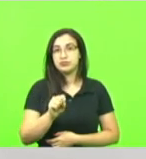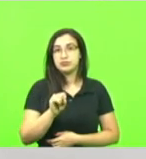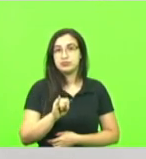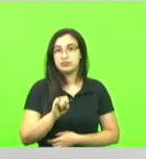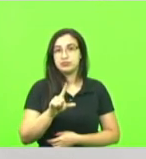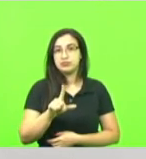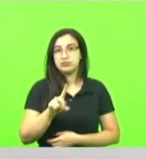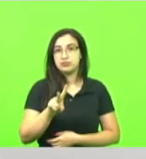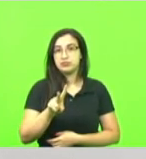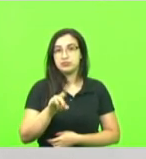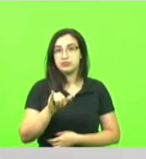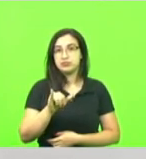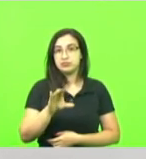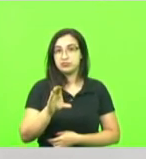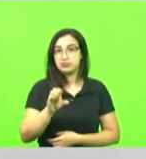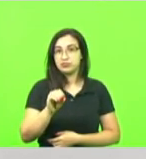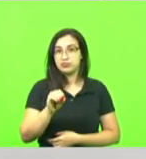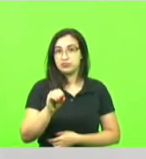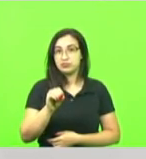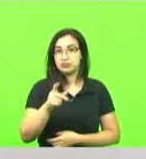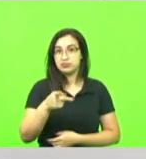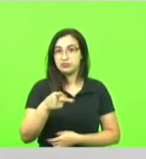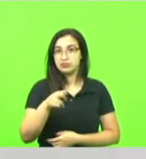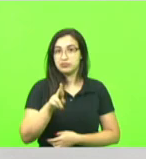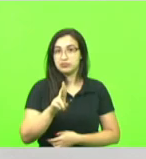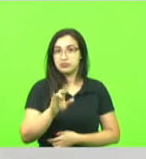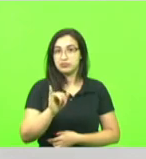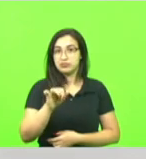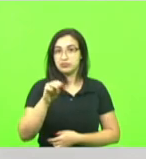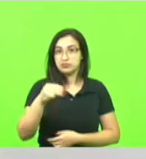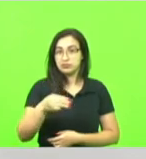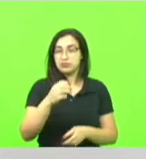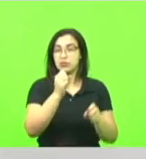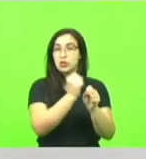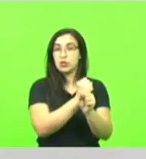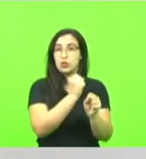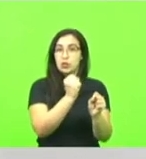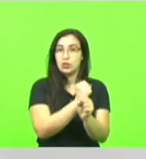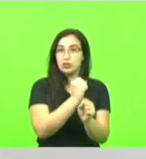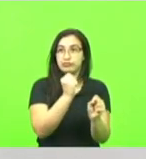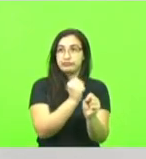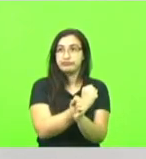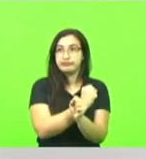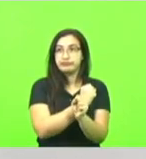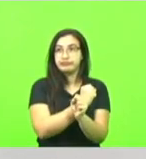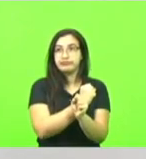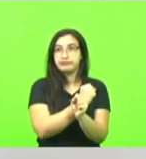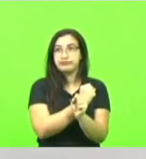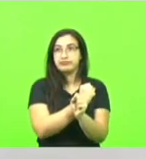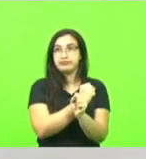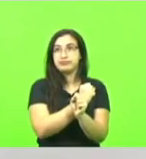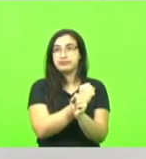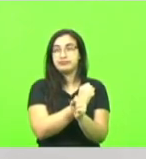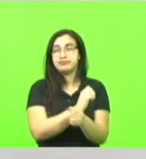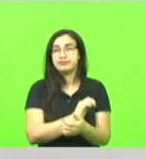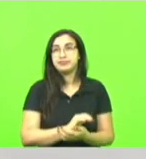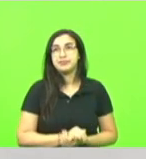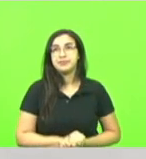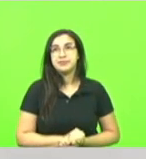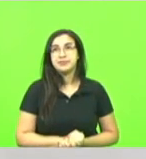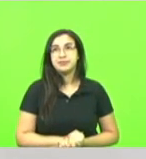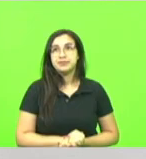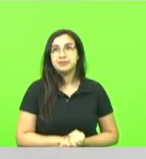que está construindo aquela,